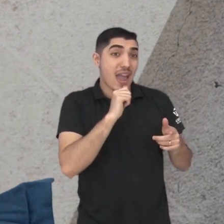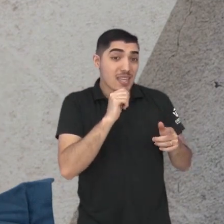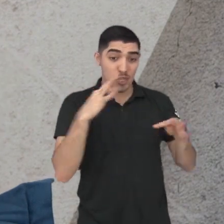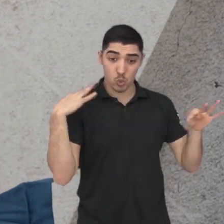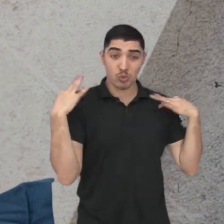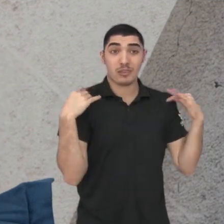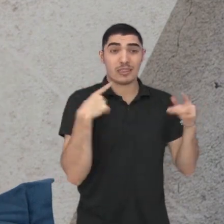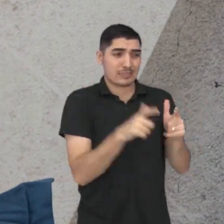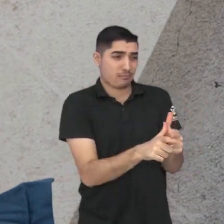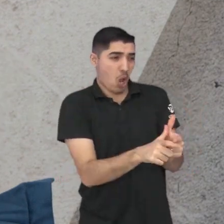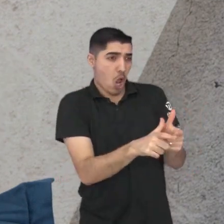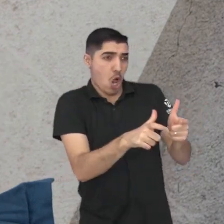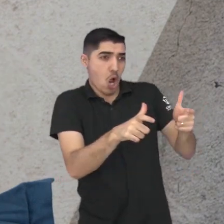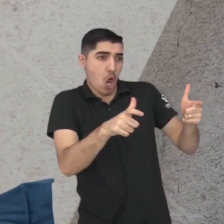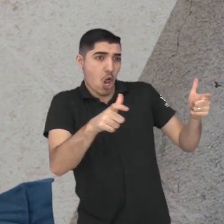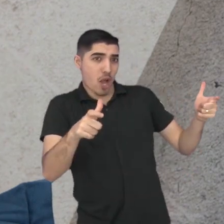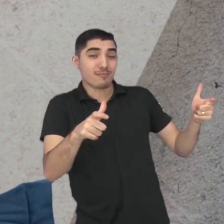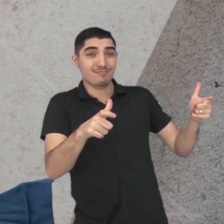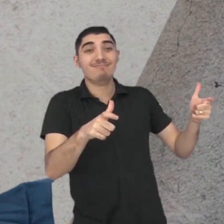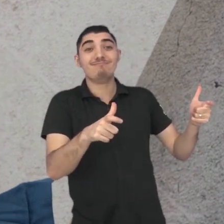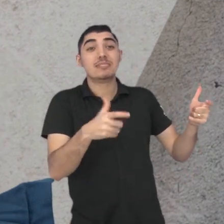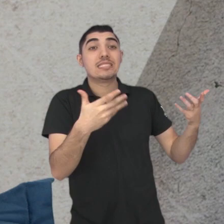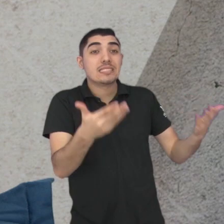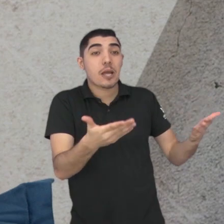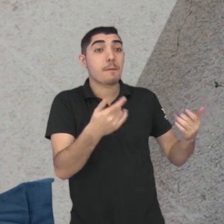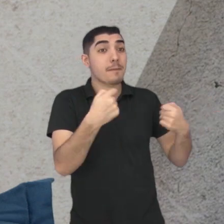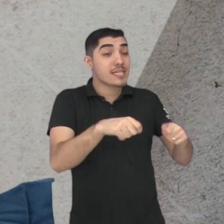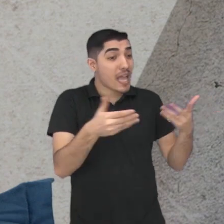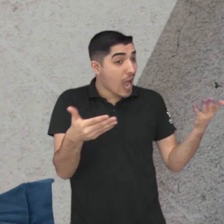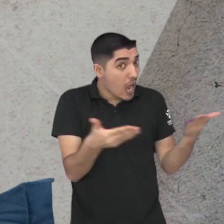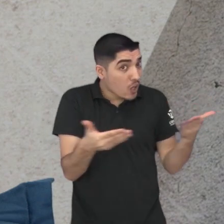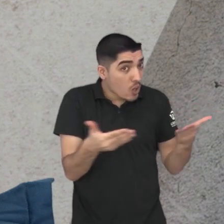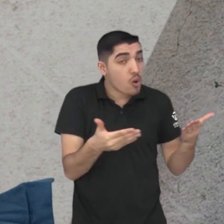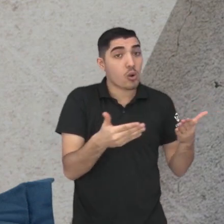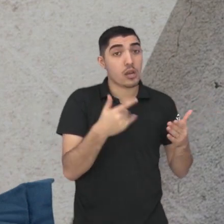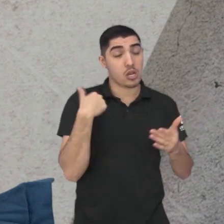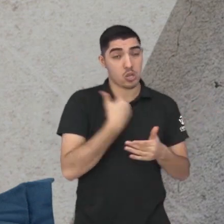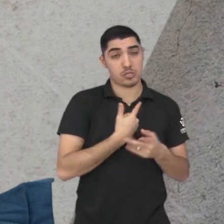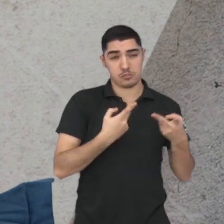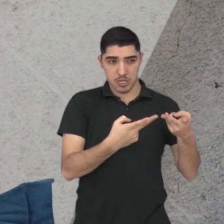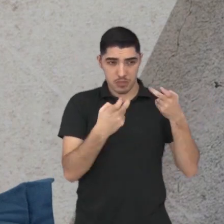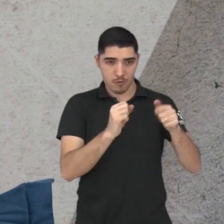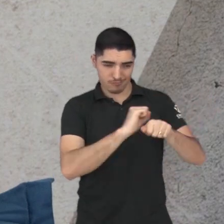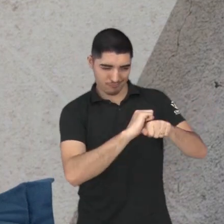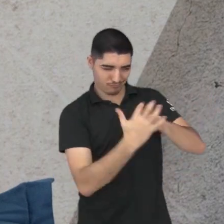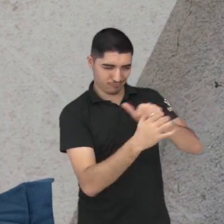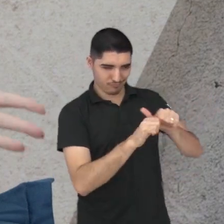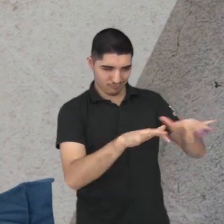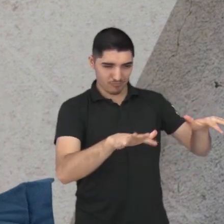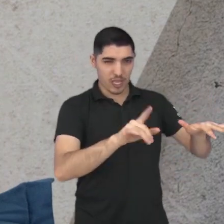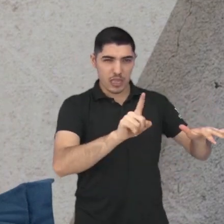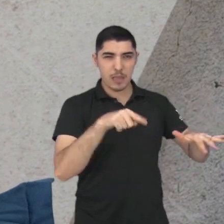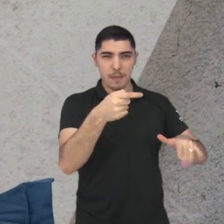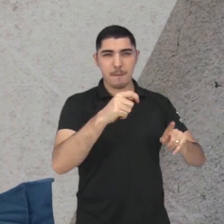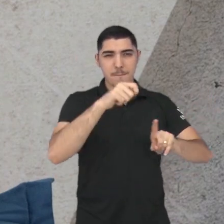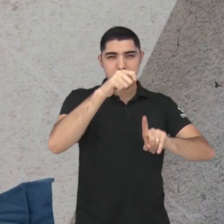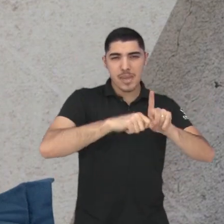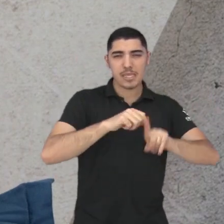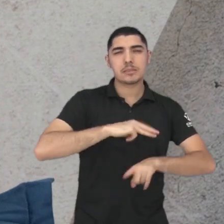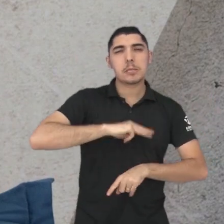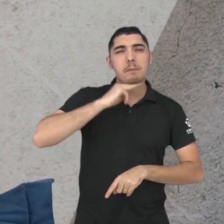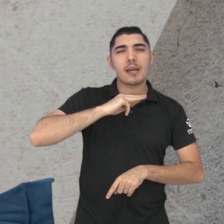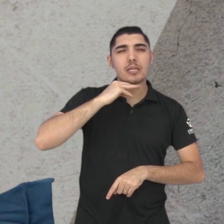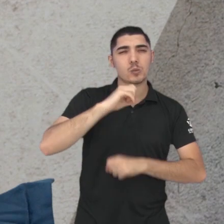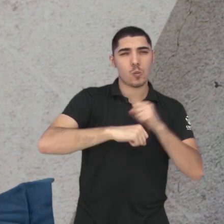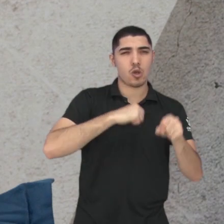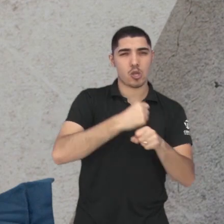para trabalhar com isso. Mas essa que é o grande ponto de virada, né? Eu acho que com a pandemia, especialmente quando estourou isso em março